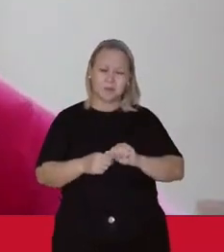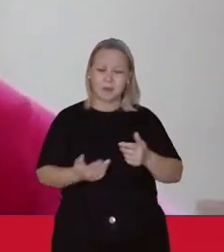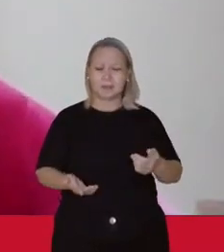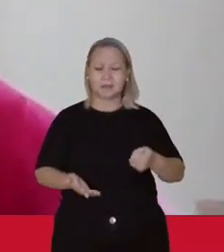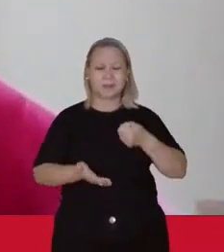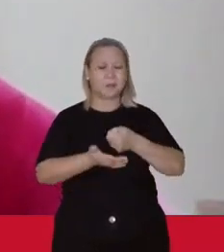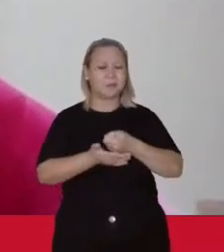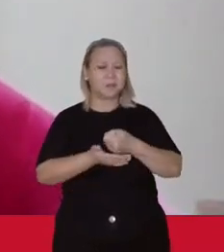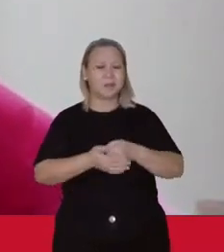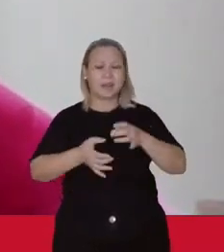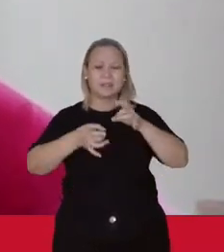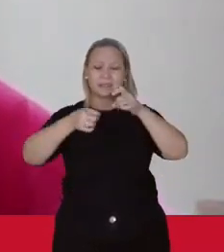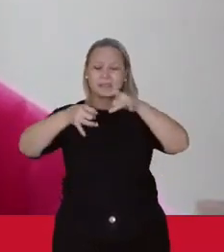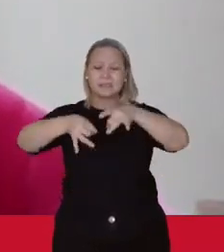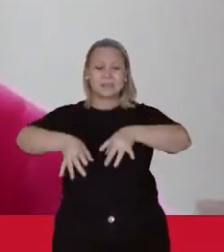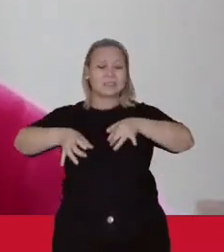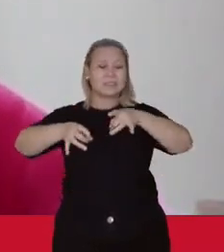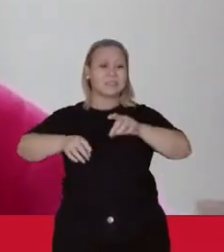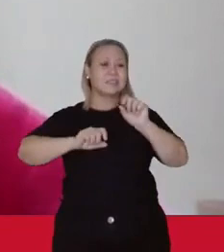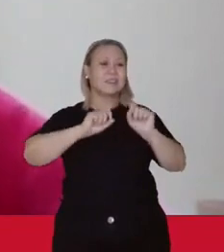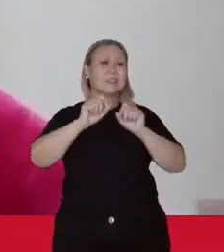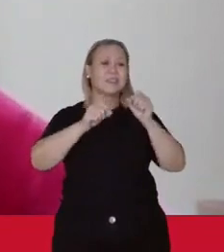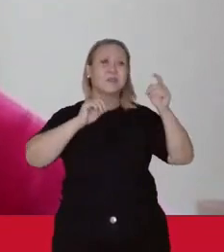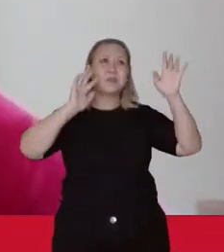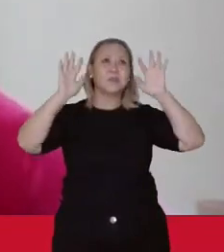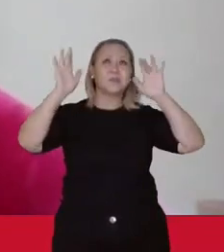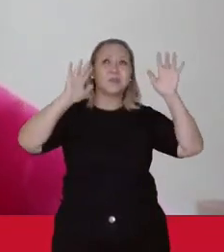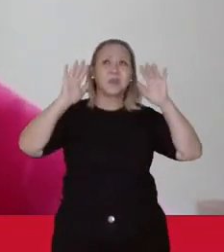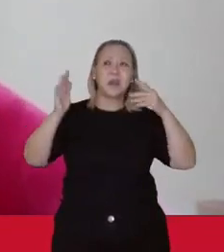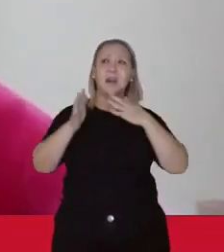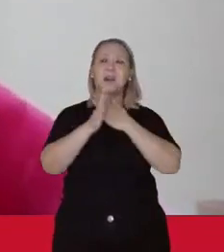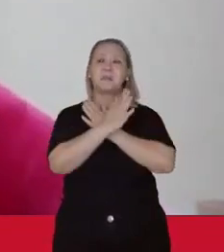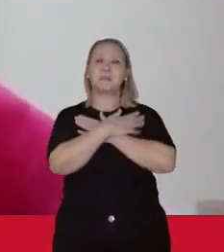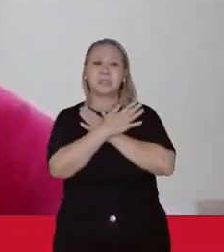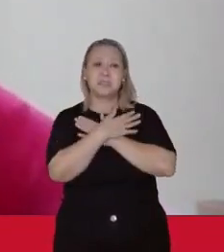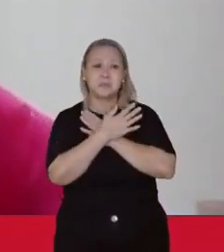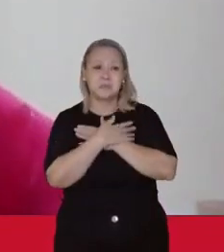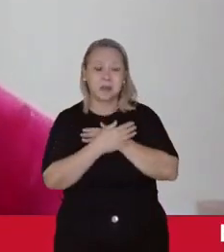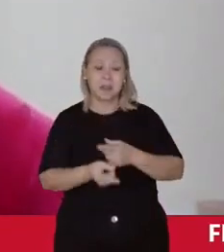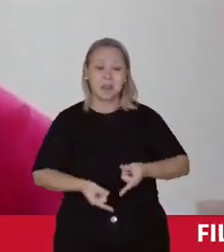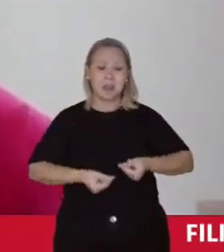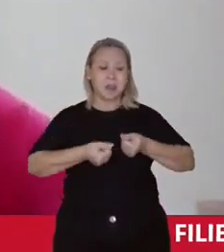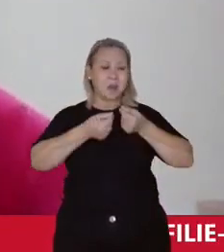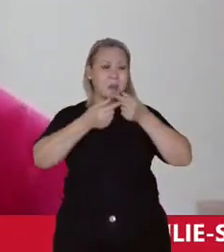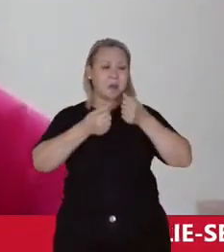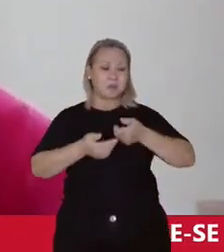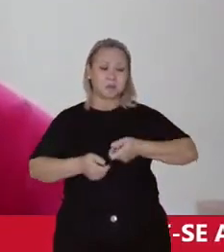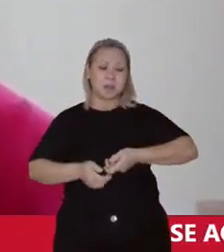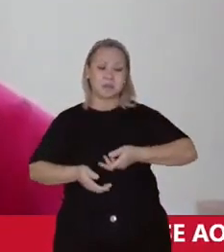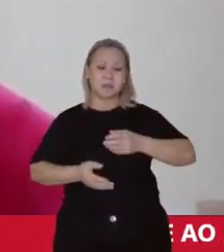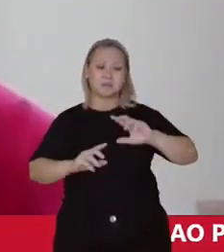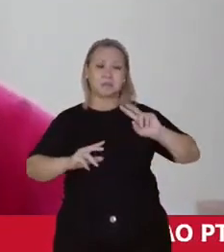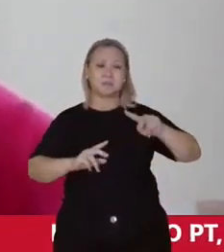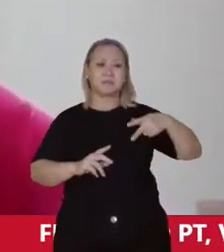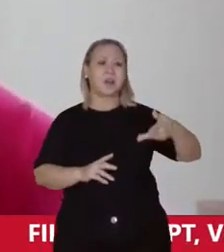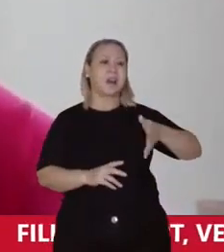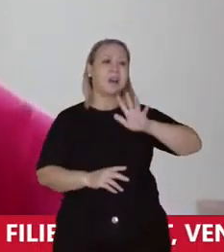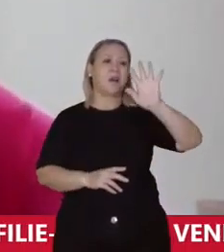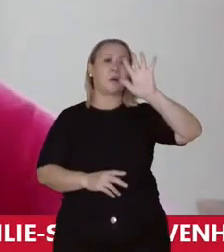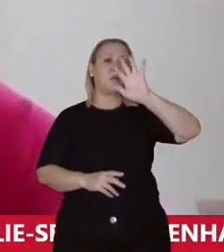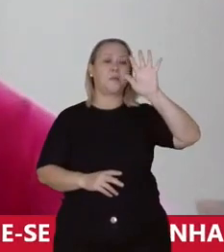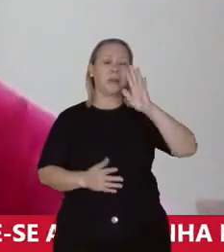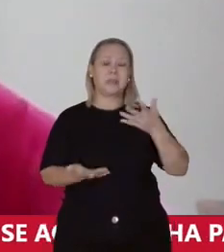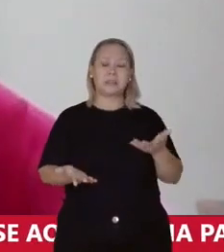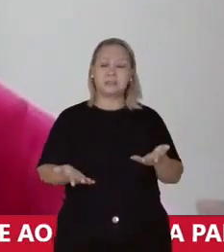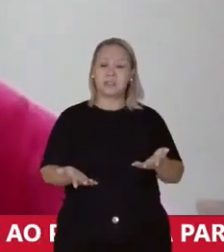queremos, porque o desemprego está em alta, os preços só aumentam, e a gente tem que se vender à uberização, se vender aos